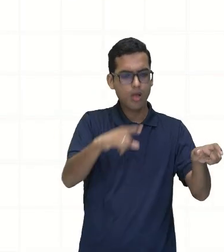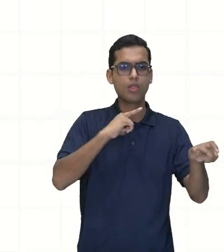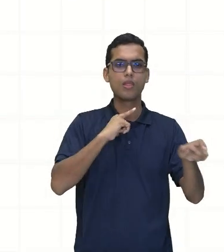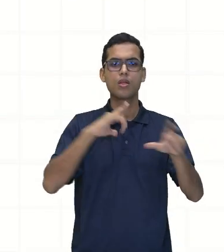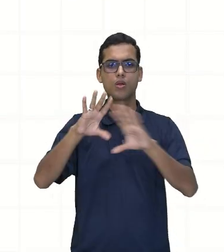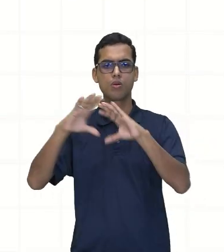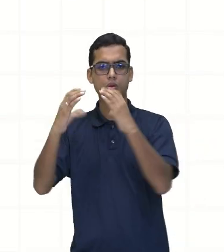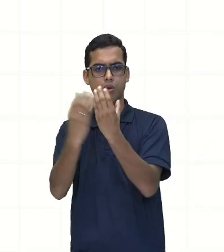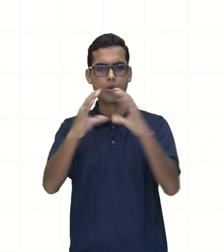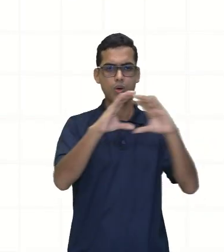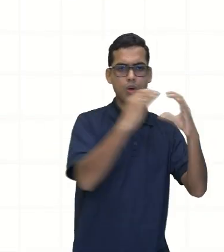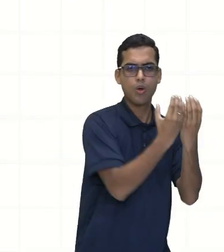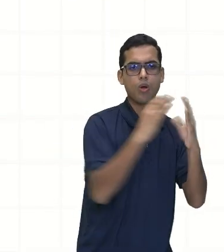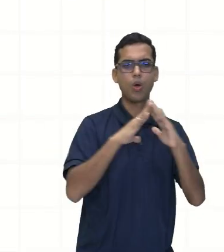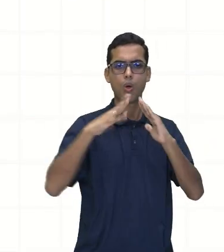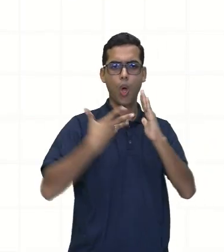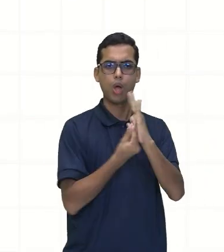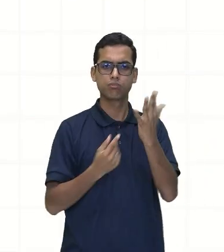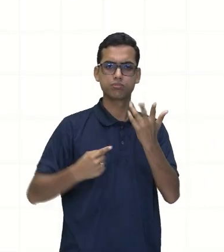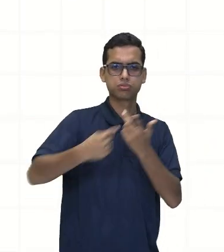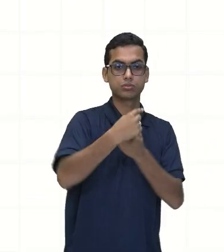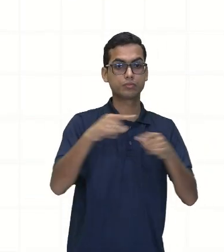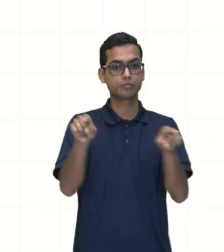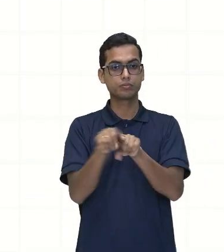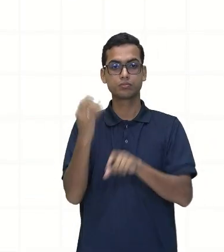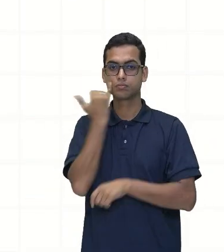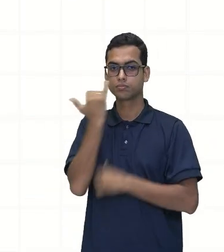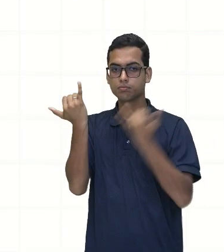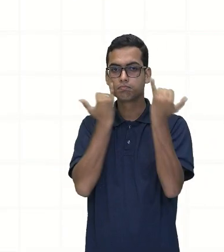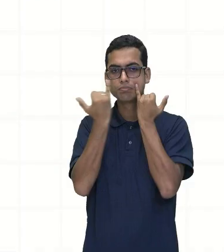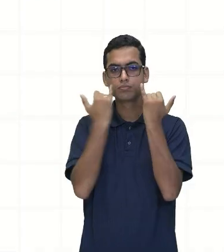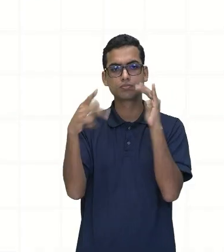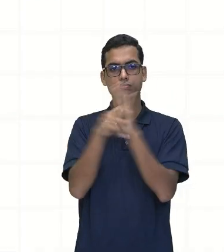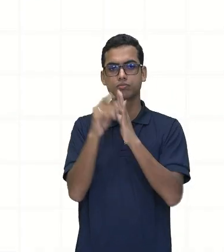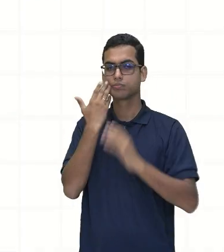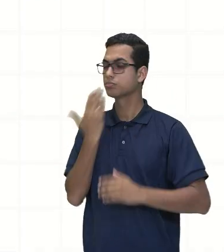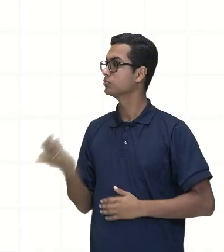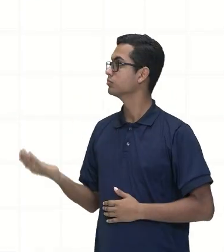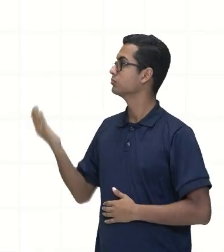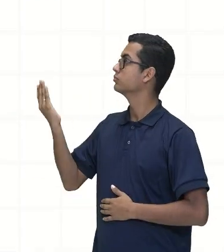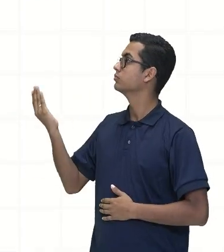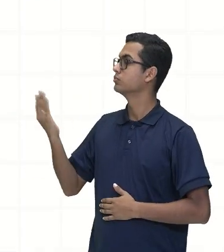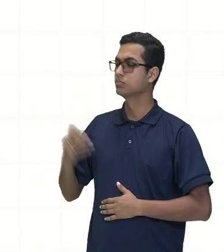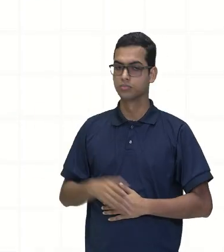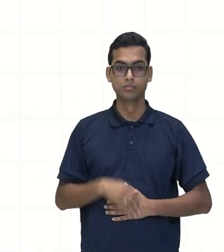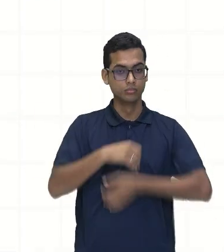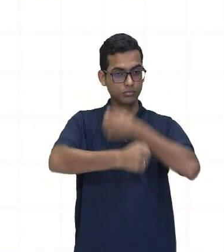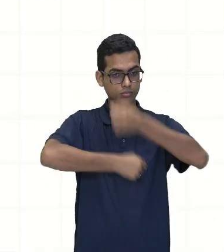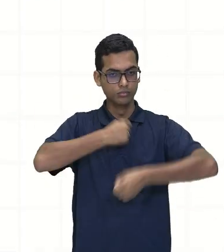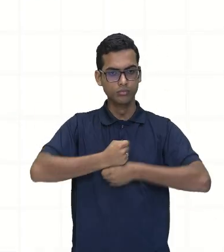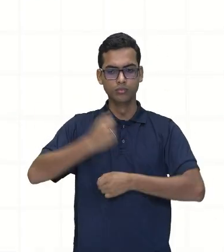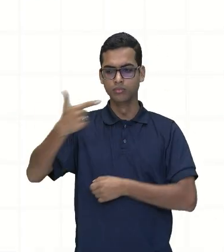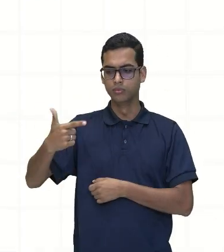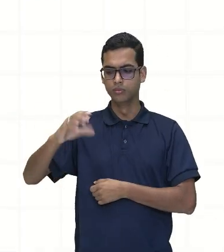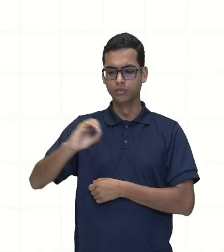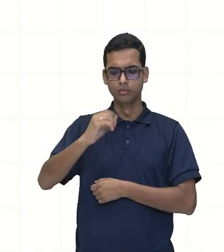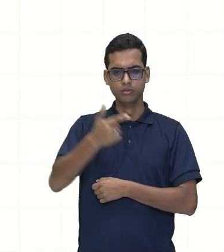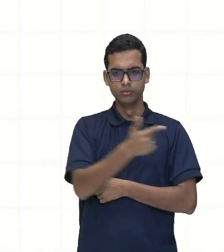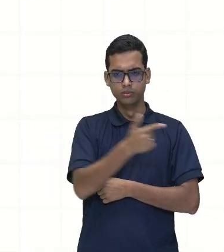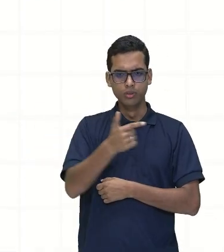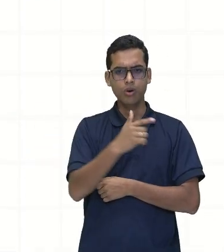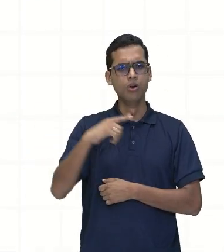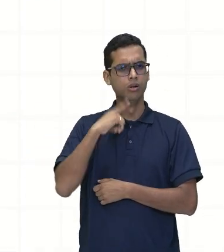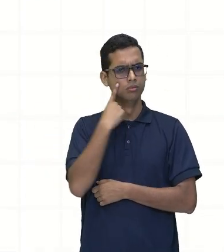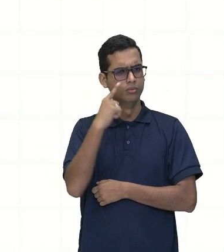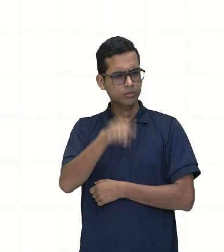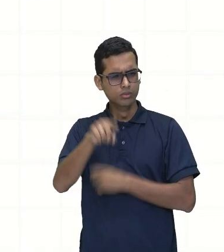dos quilombolas no Brasil, os dados também do ano de 2022 para vocês observarem. E aí nós temos os